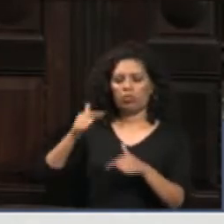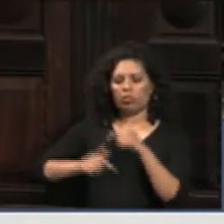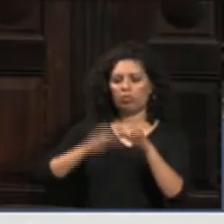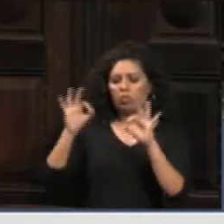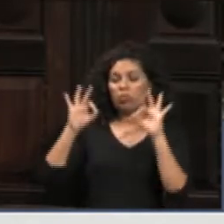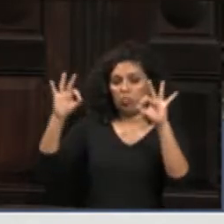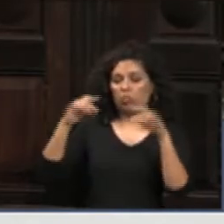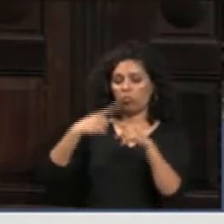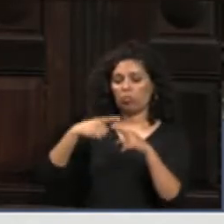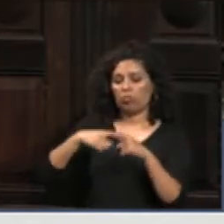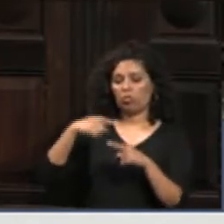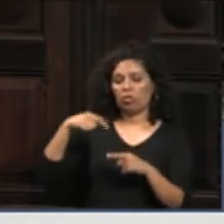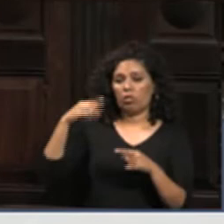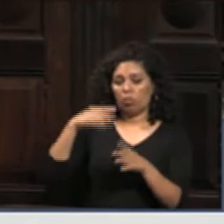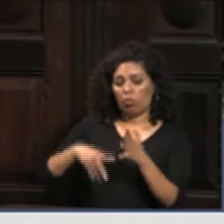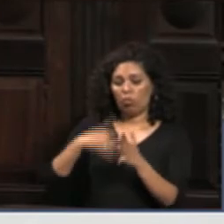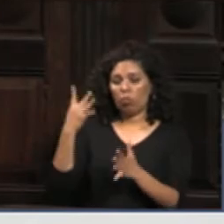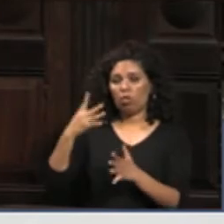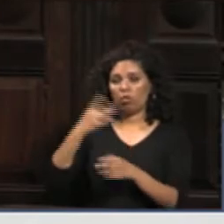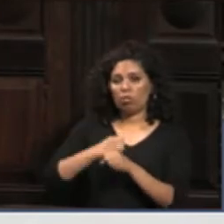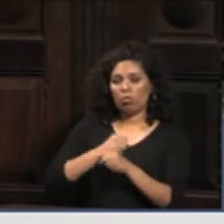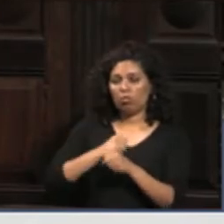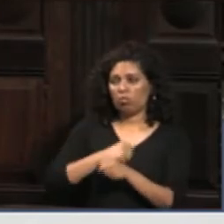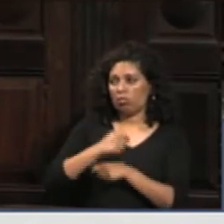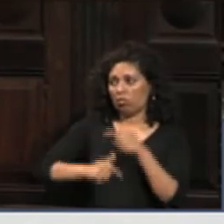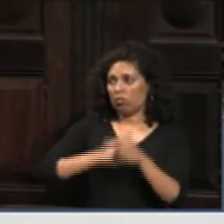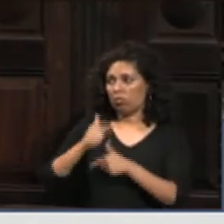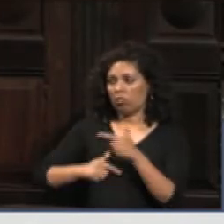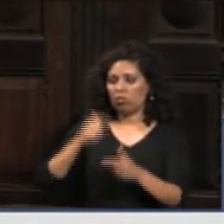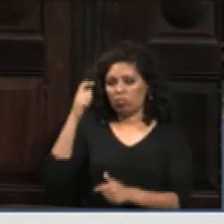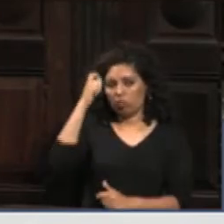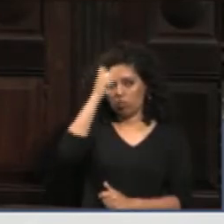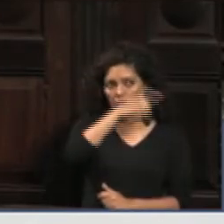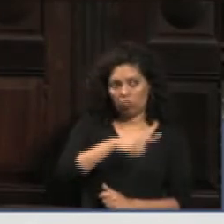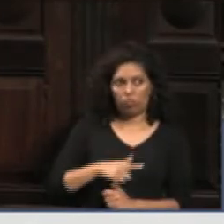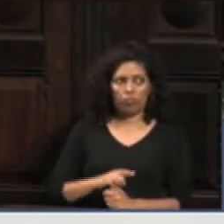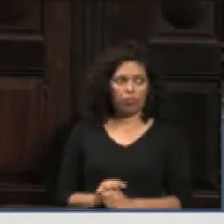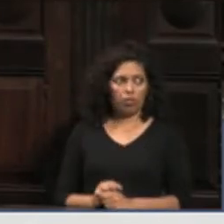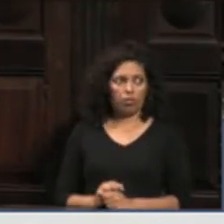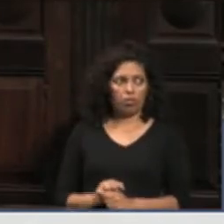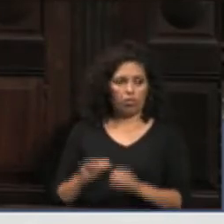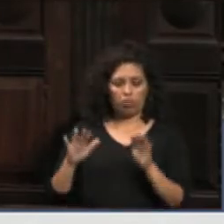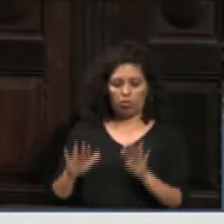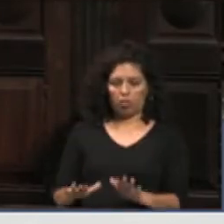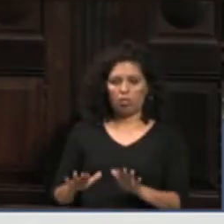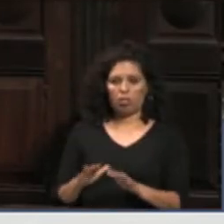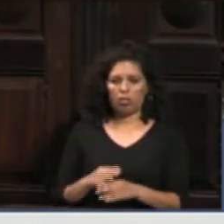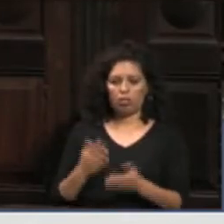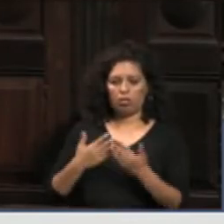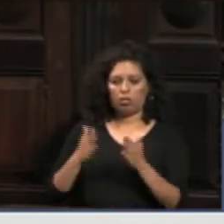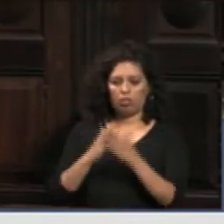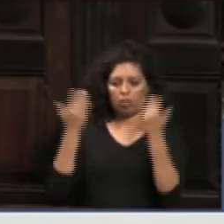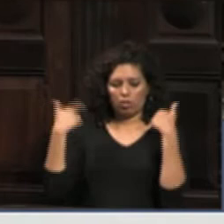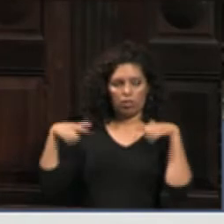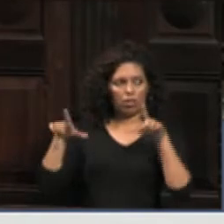muito difícil. Nós conseguimos ter vitórias aqui nesses 4 anos, mas entendo que também cumprimos o